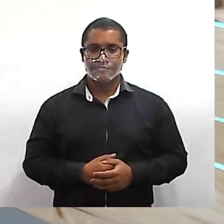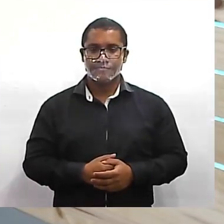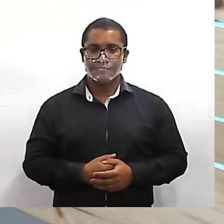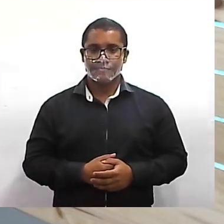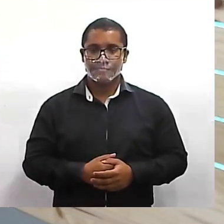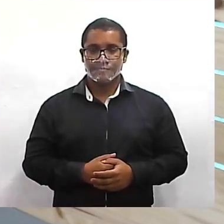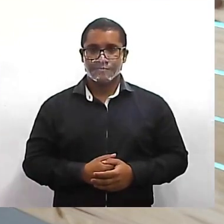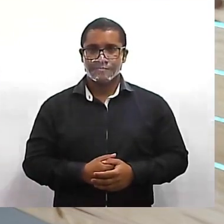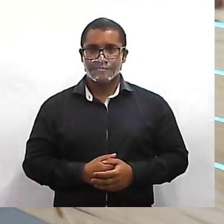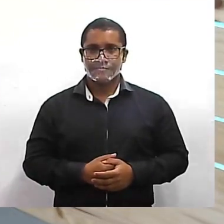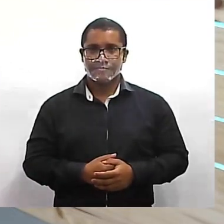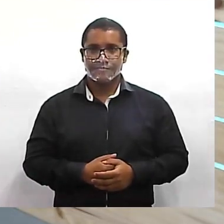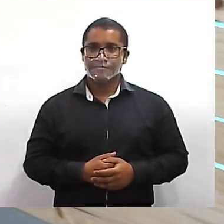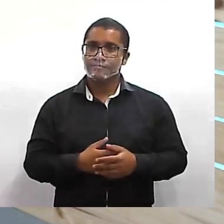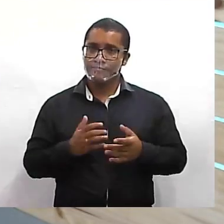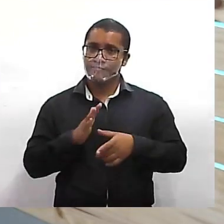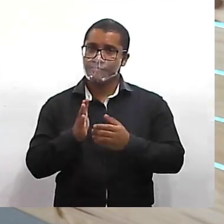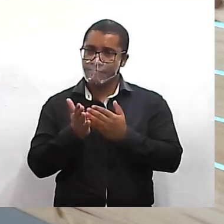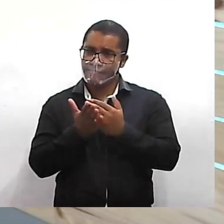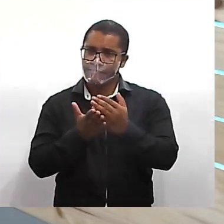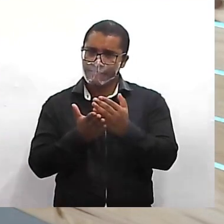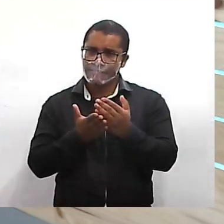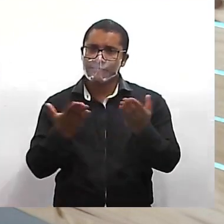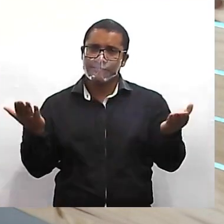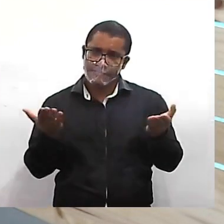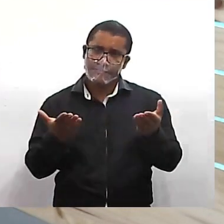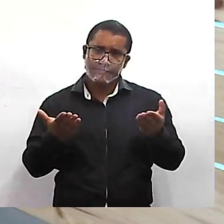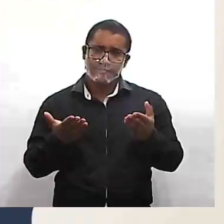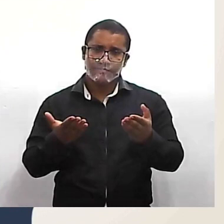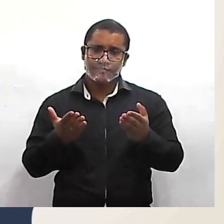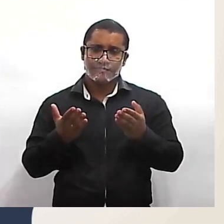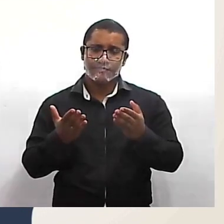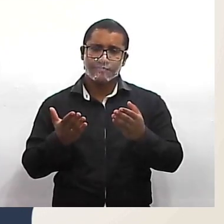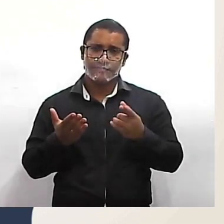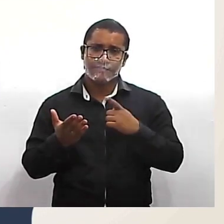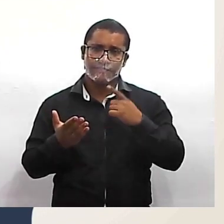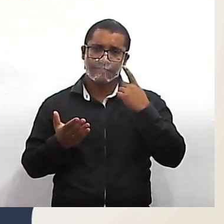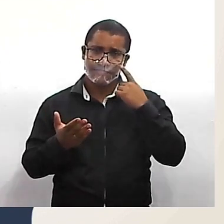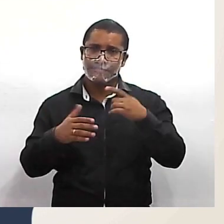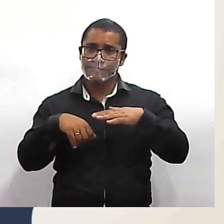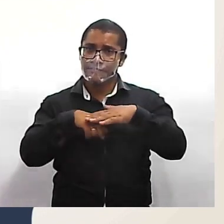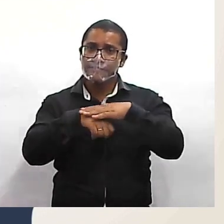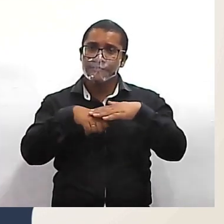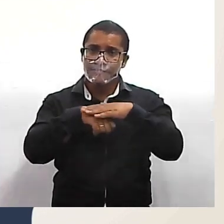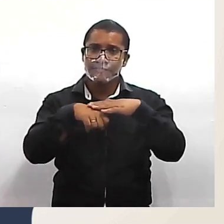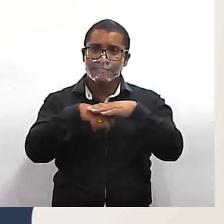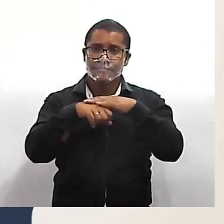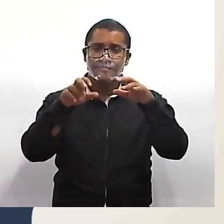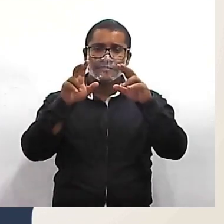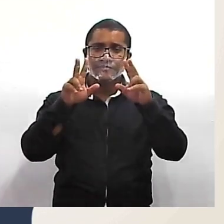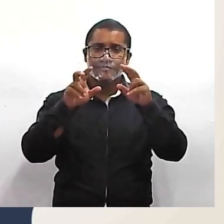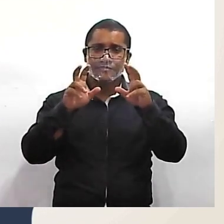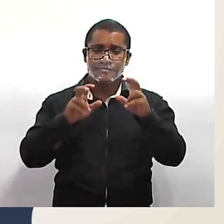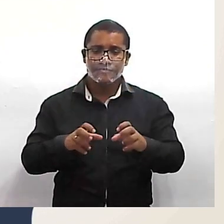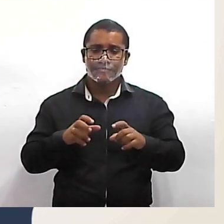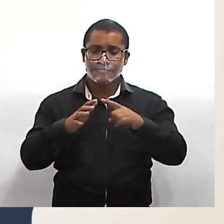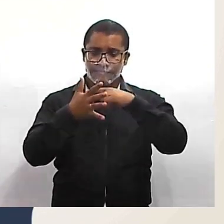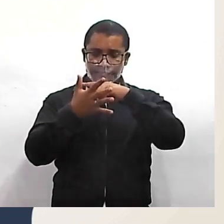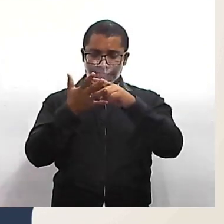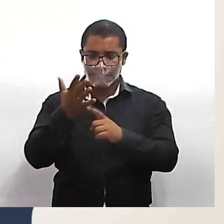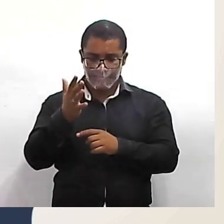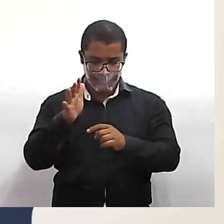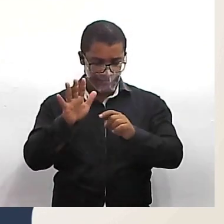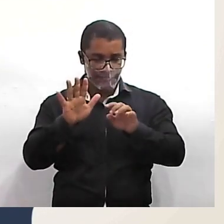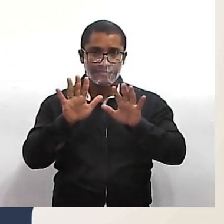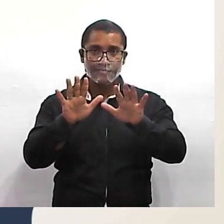Então vamos começando aqui, né? A gente vai conversar um pouco sobre essas 10 competências